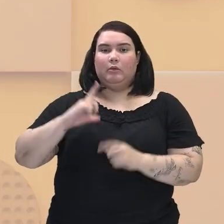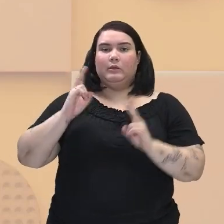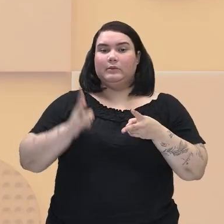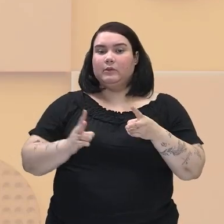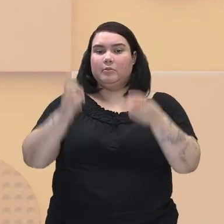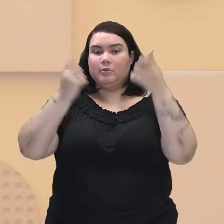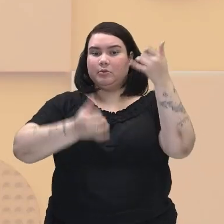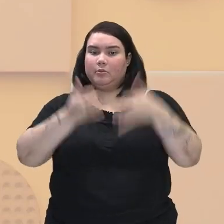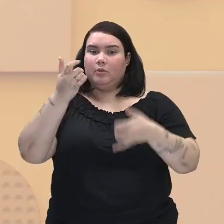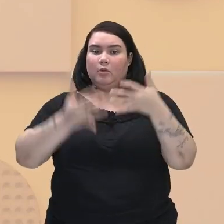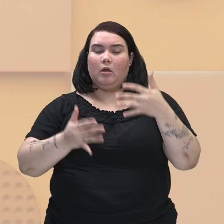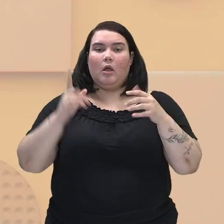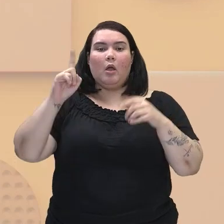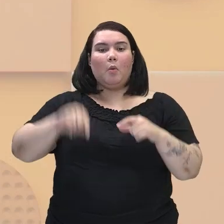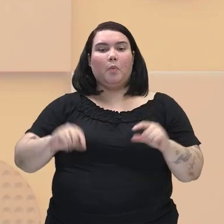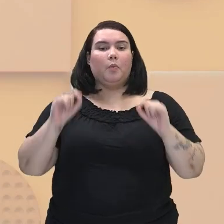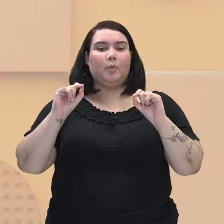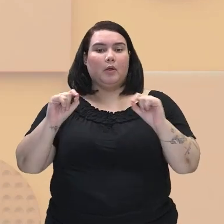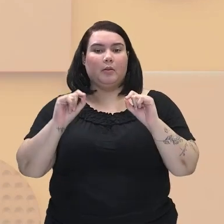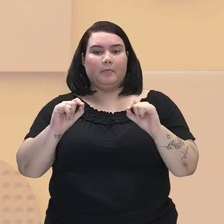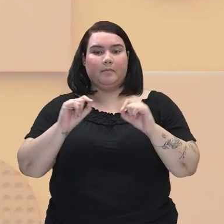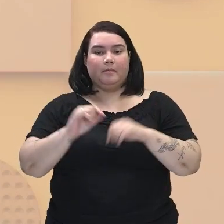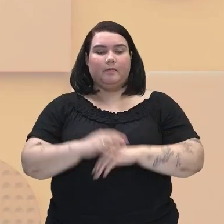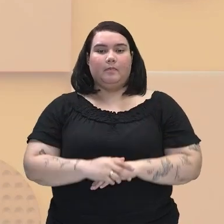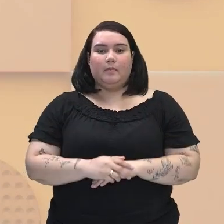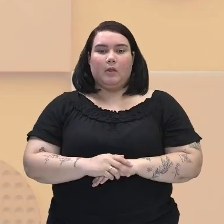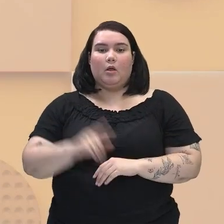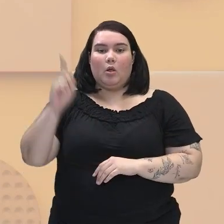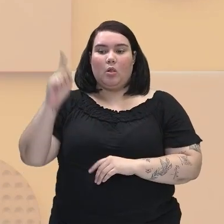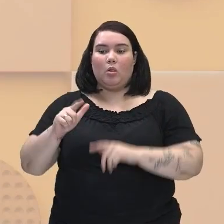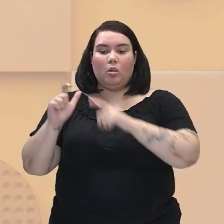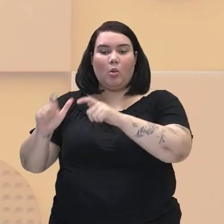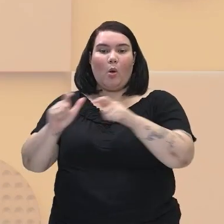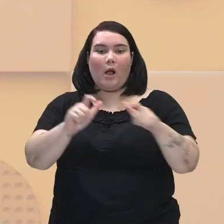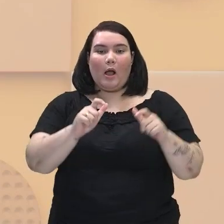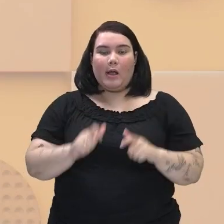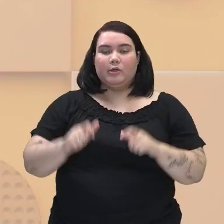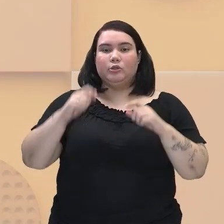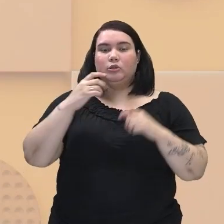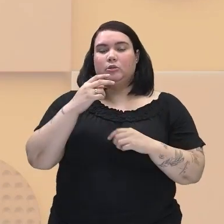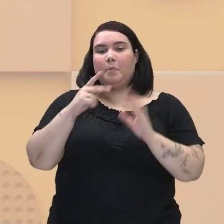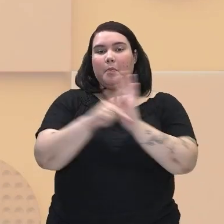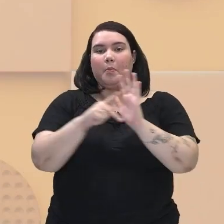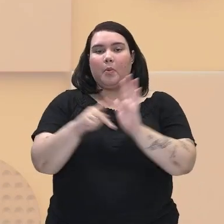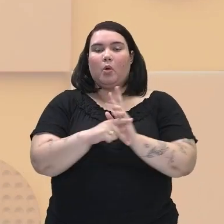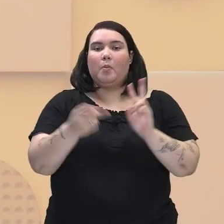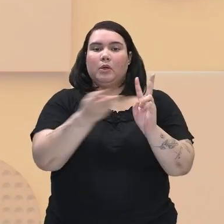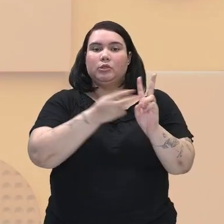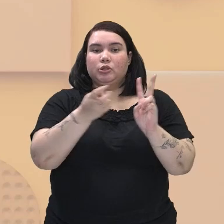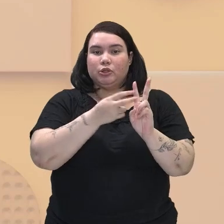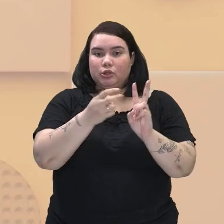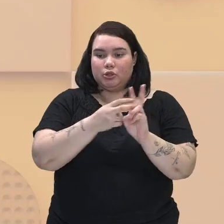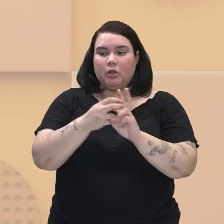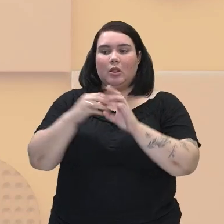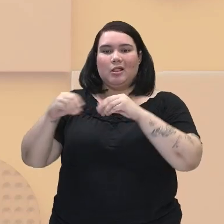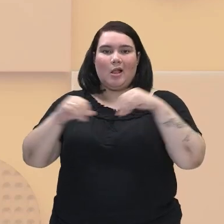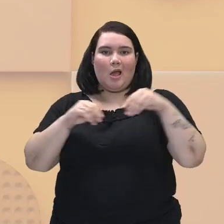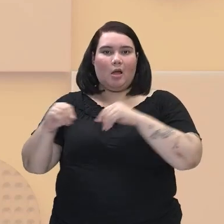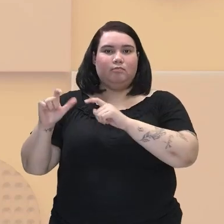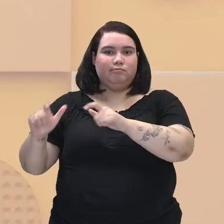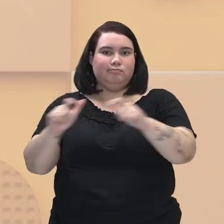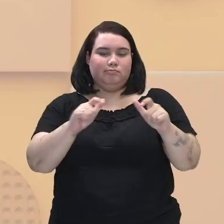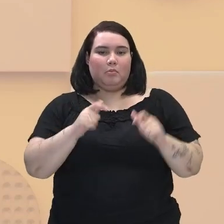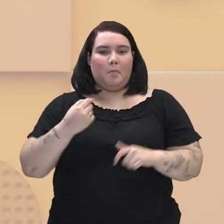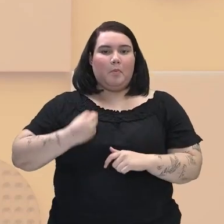falar, são, por exemplo, a questão das demarcações das terras indígenas. Eles continuam lutando e pressionando para terem seus direitos.